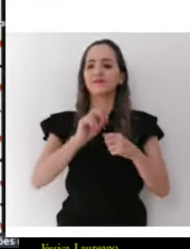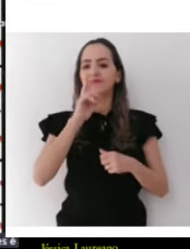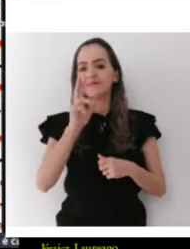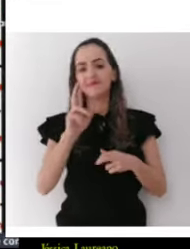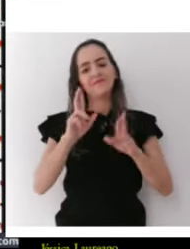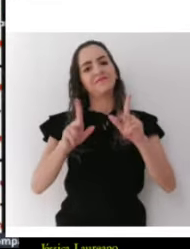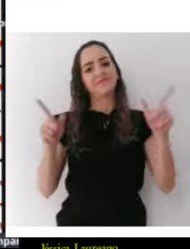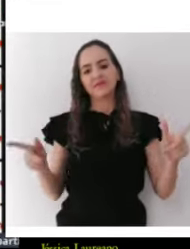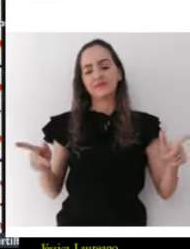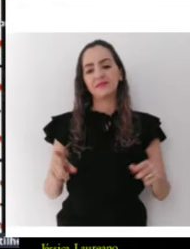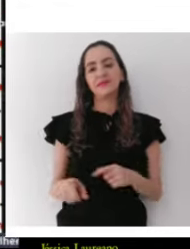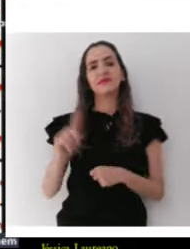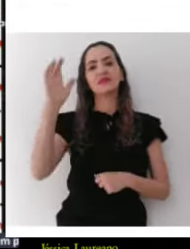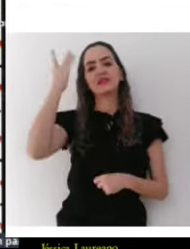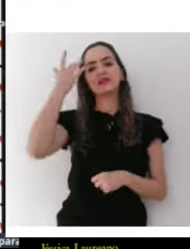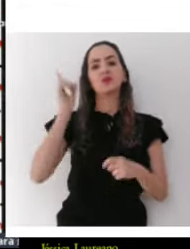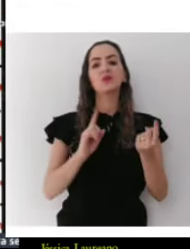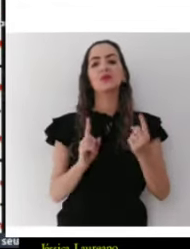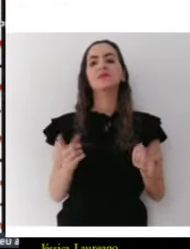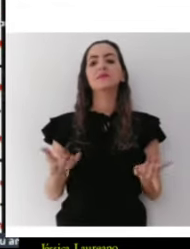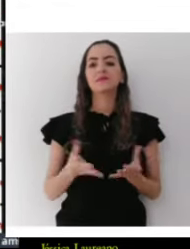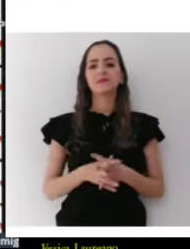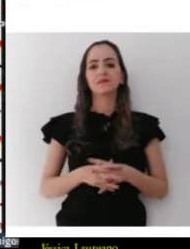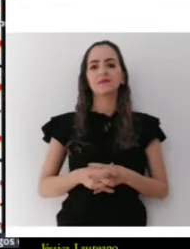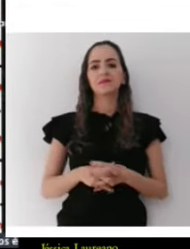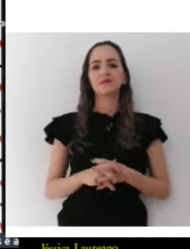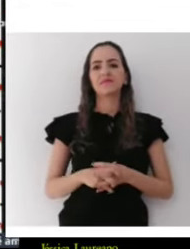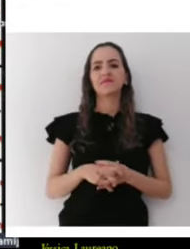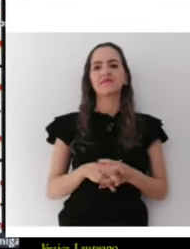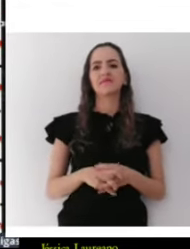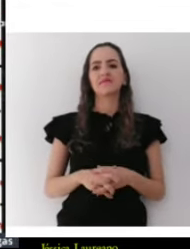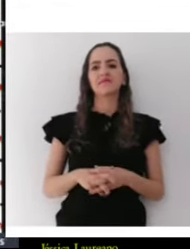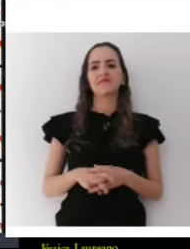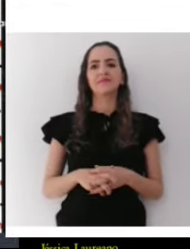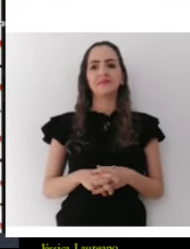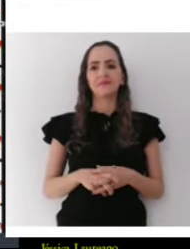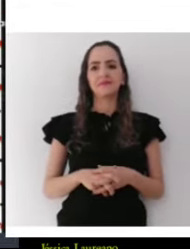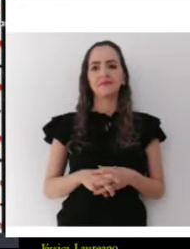diferente. Qual é? Quero ver quem adivinha. É distribuição ou é cotação?